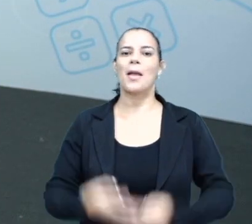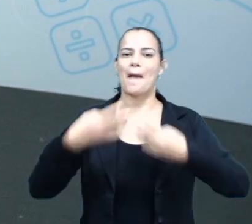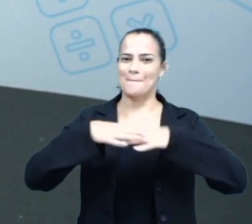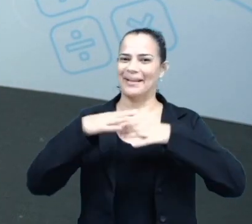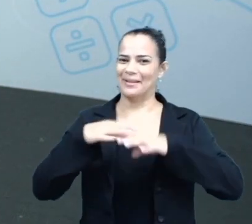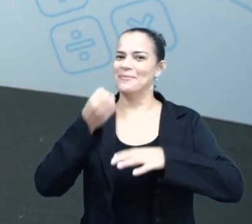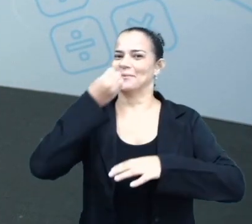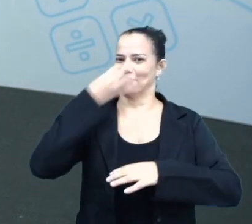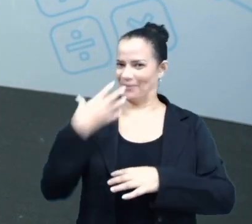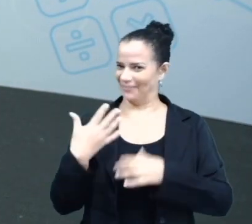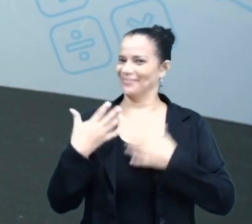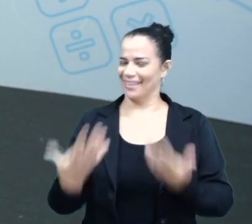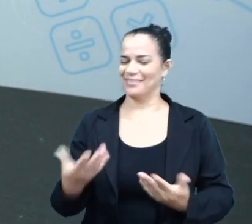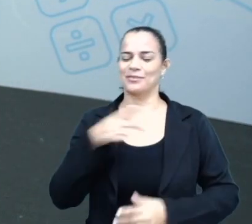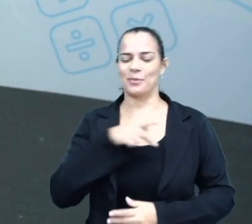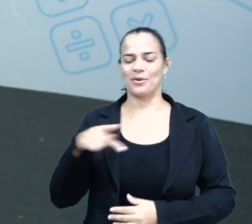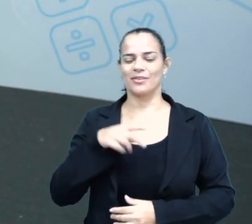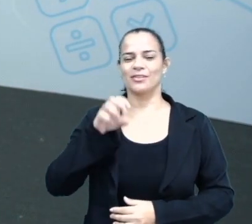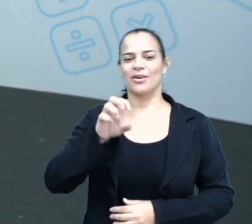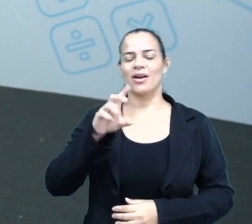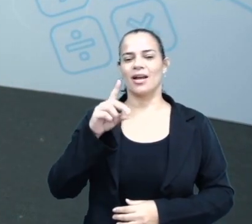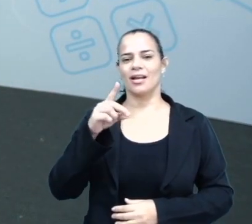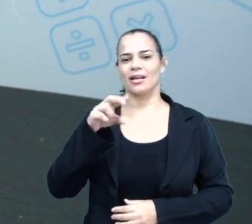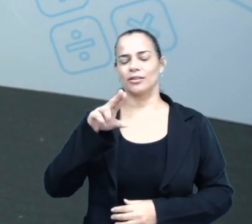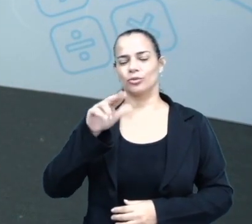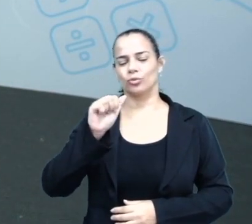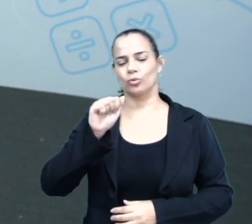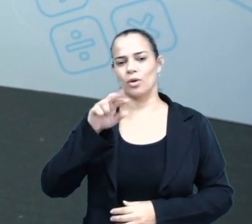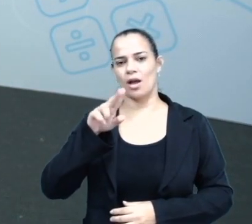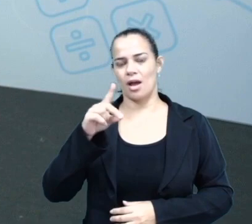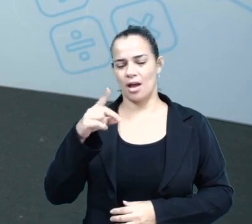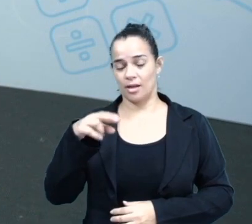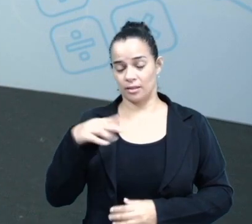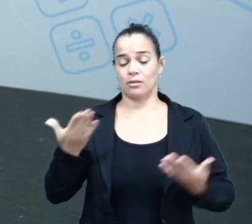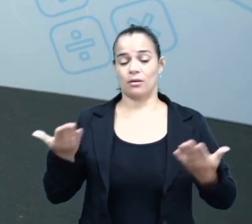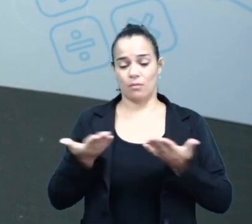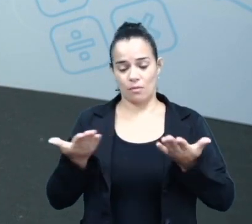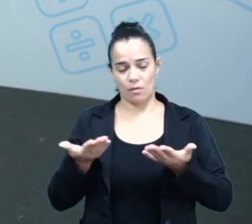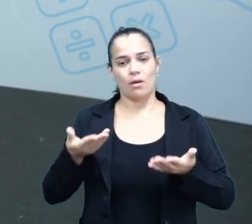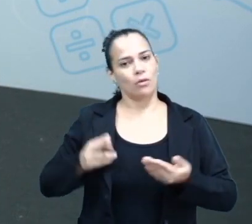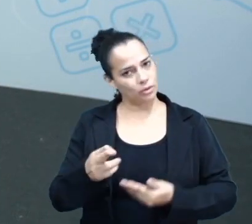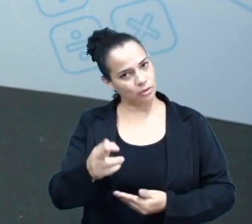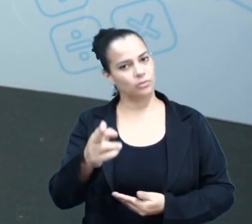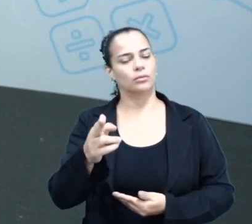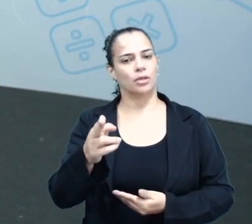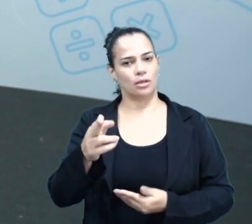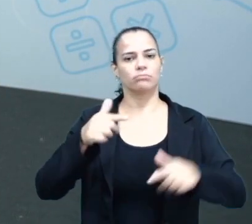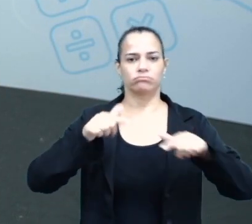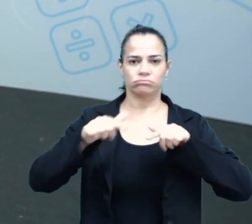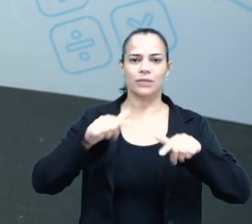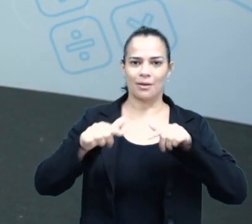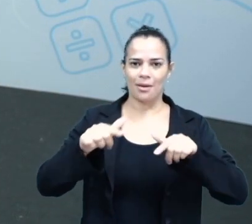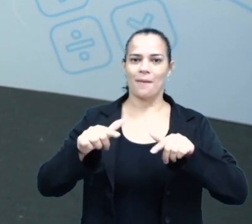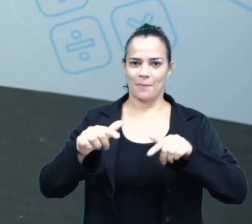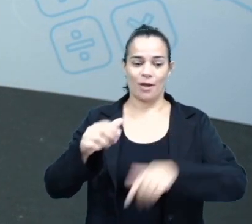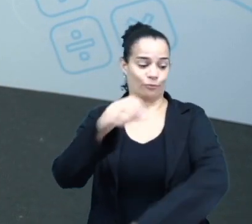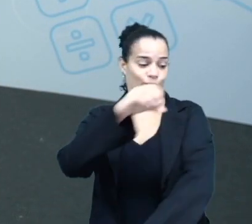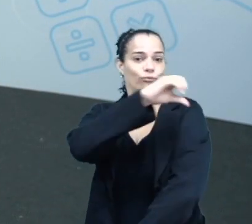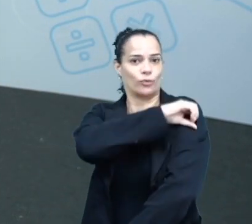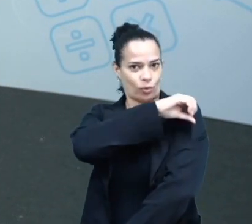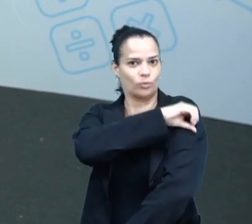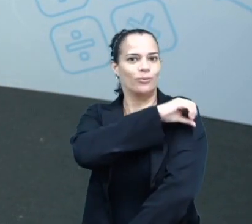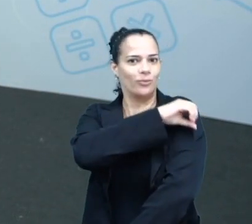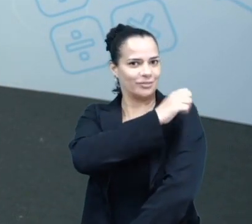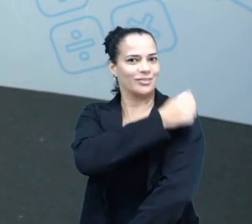Matemática é bom demais! Eu sou o professor Eduardo e estaremos agora continuando o nosso trabalho aqui com a galera do 9º